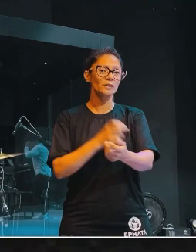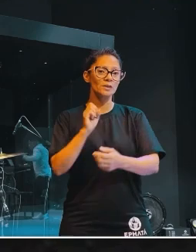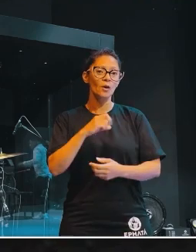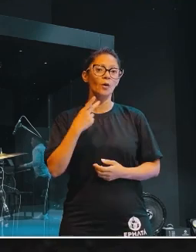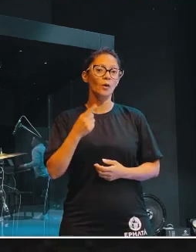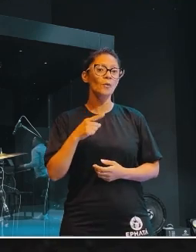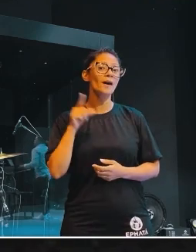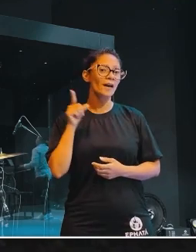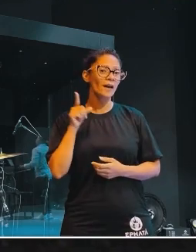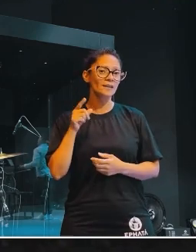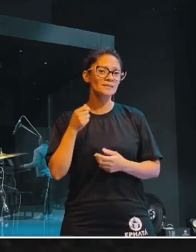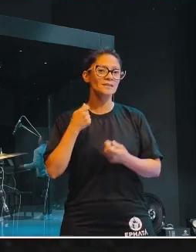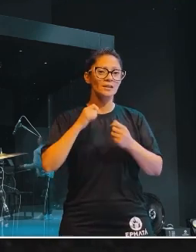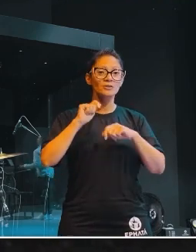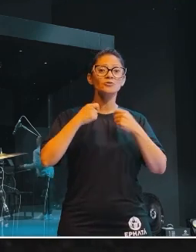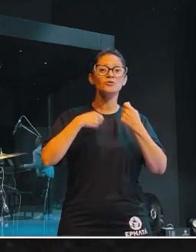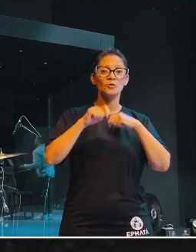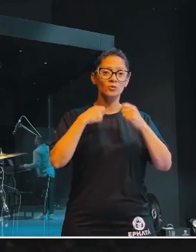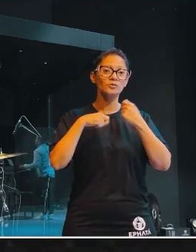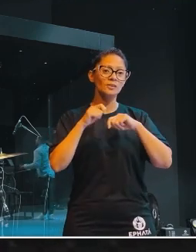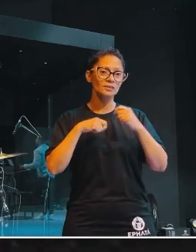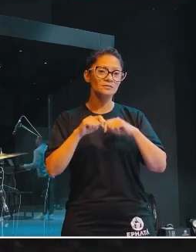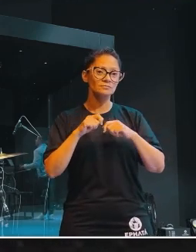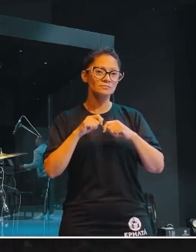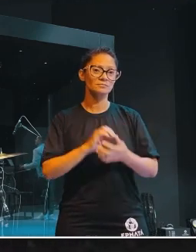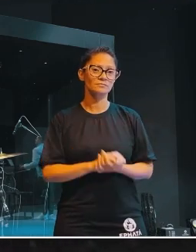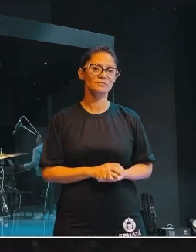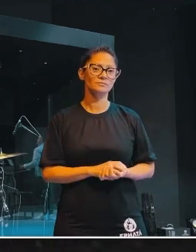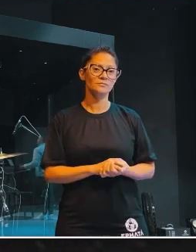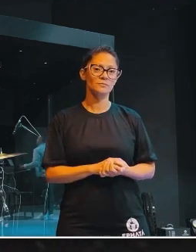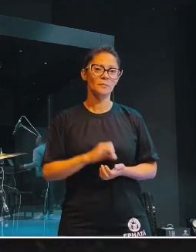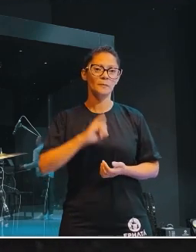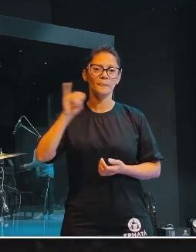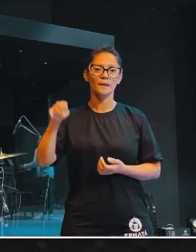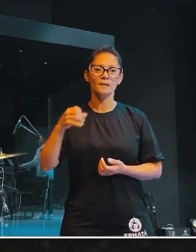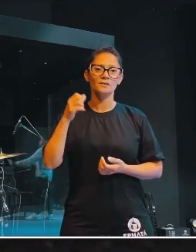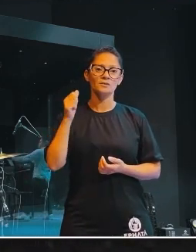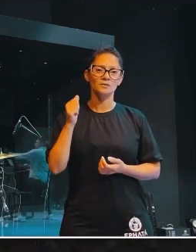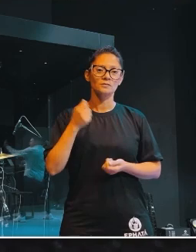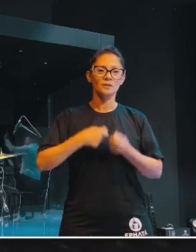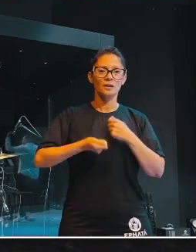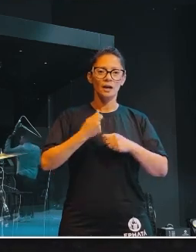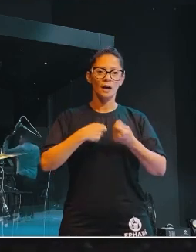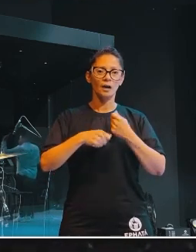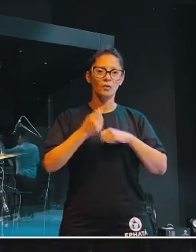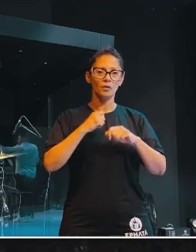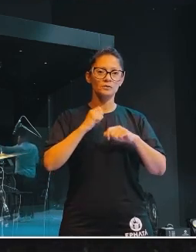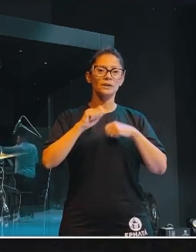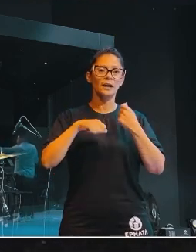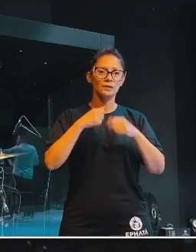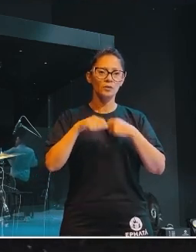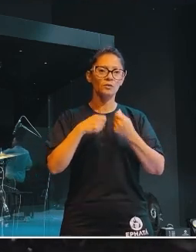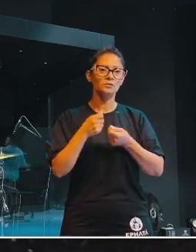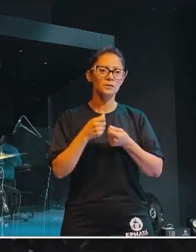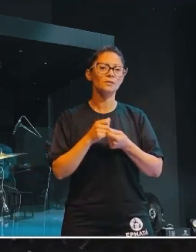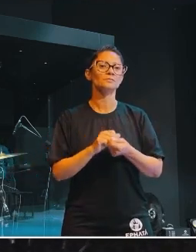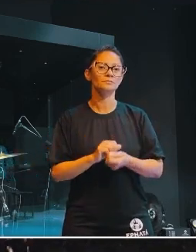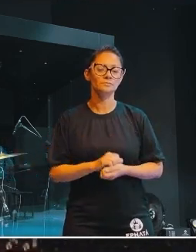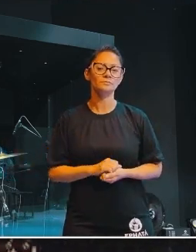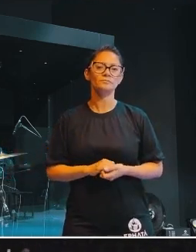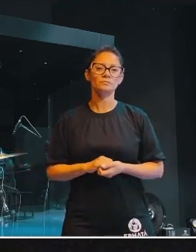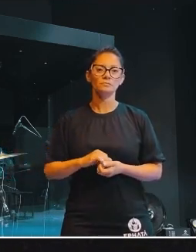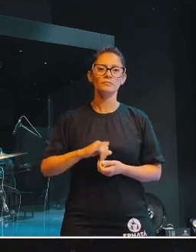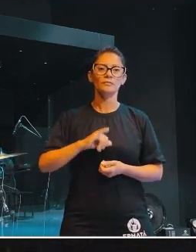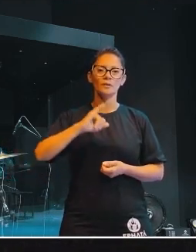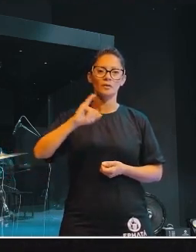Josafá estava com medo, mas olha para mim, é melhor dar um passo de fé, mesmo estando